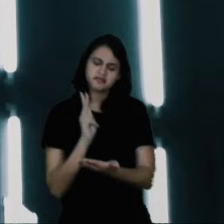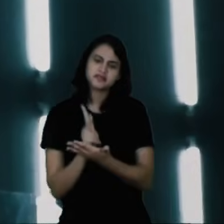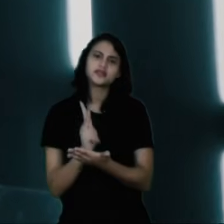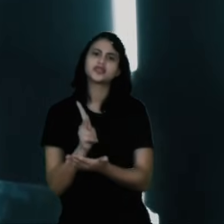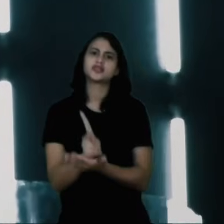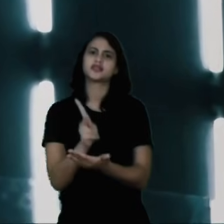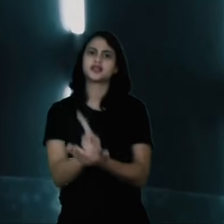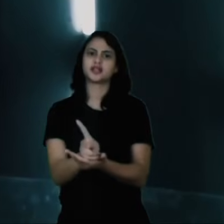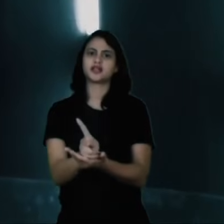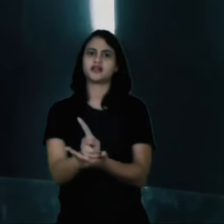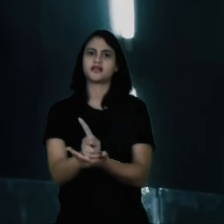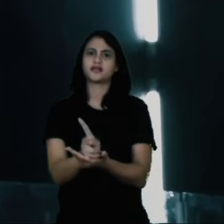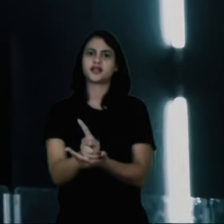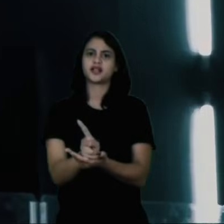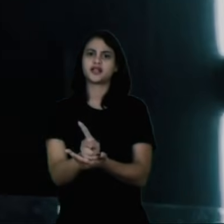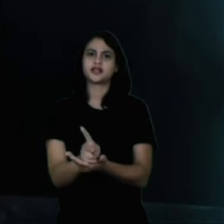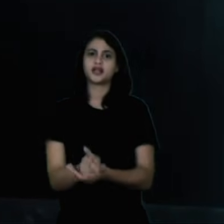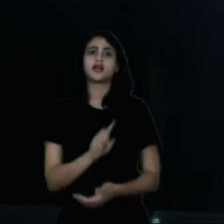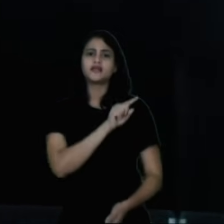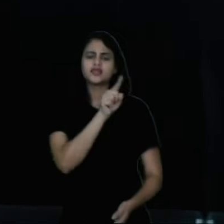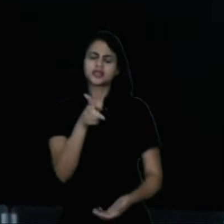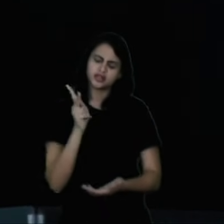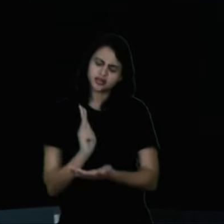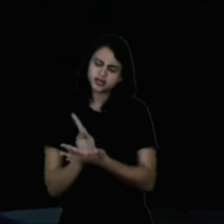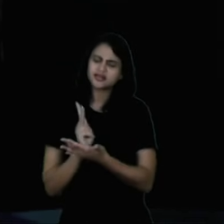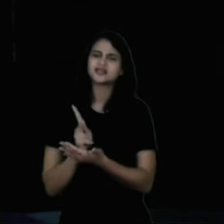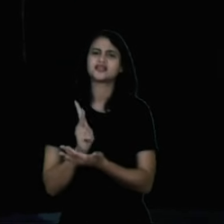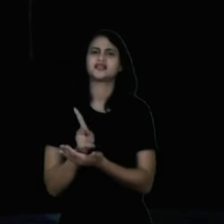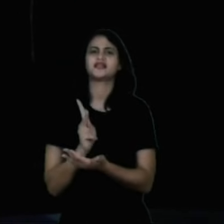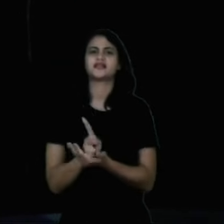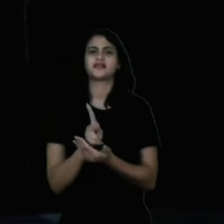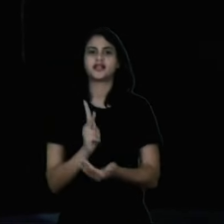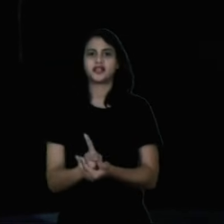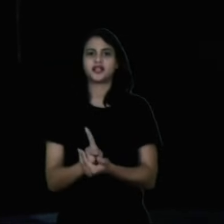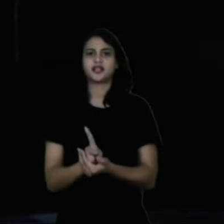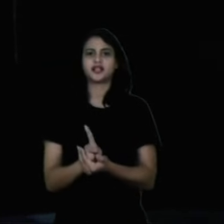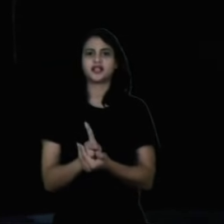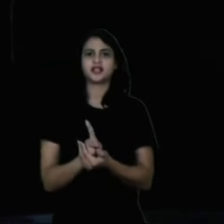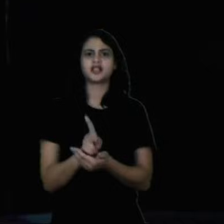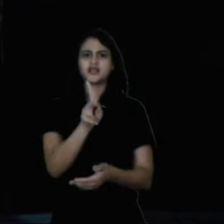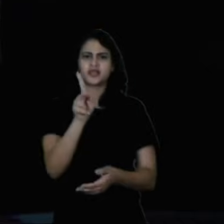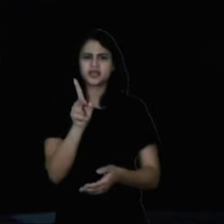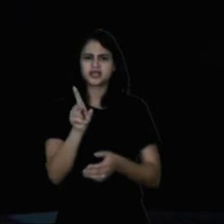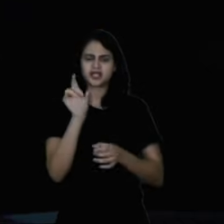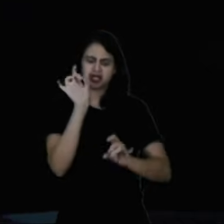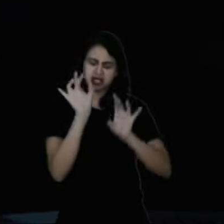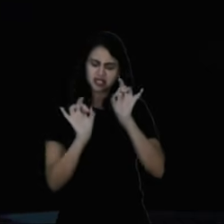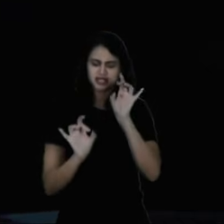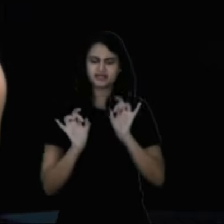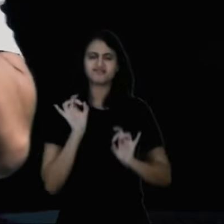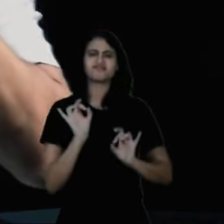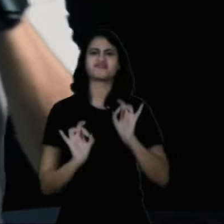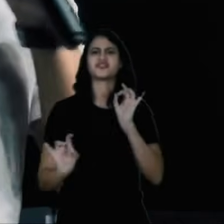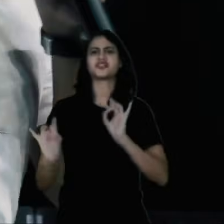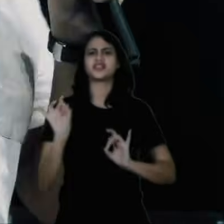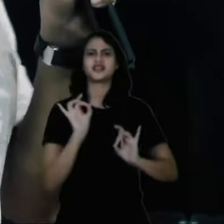dizer, você só vai continuar seguindo em frente se você ajustar o que precisa ser ajustado lá atrás.